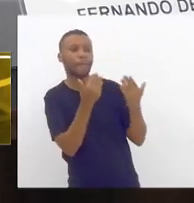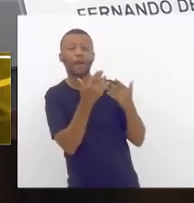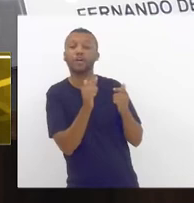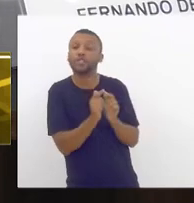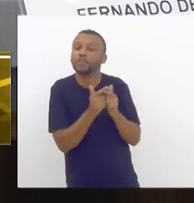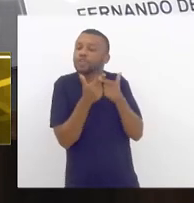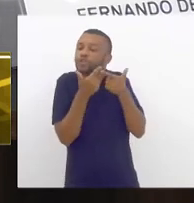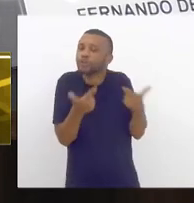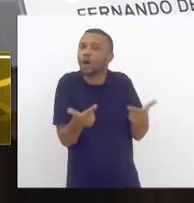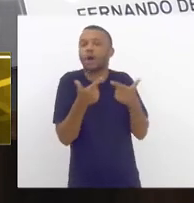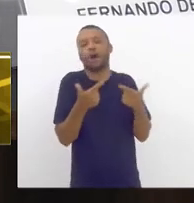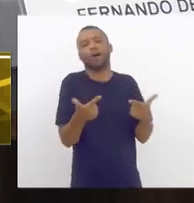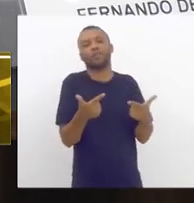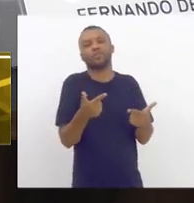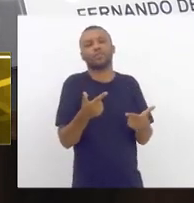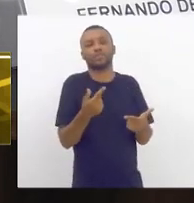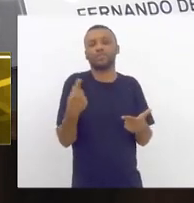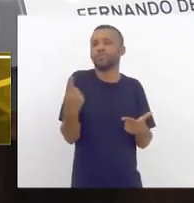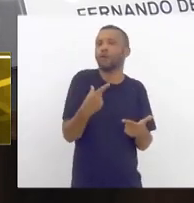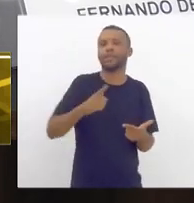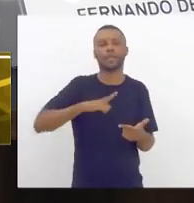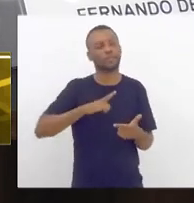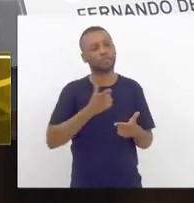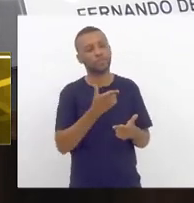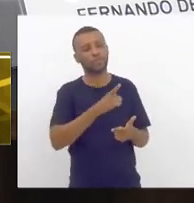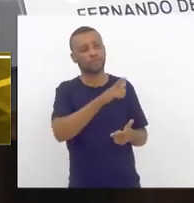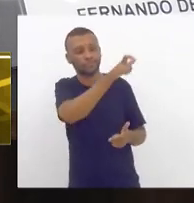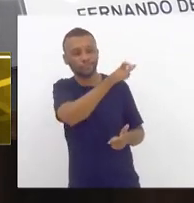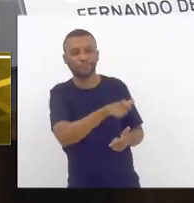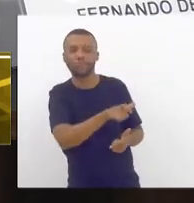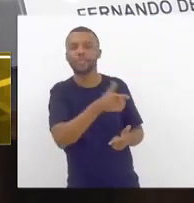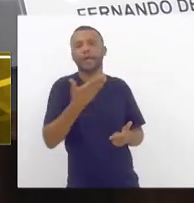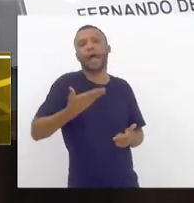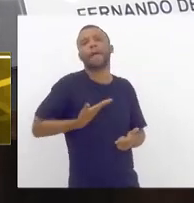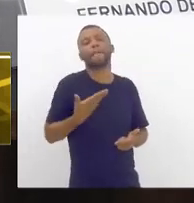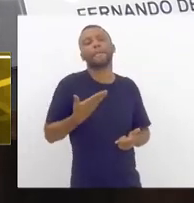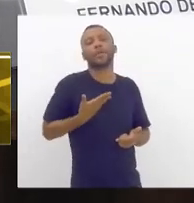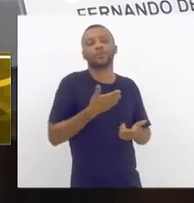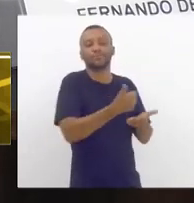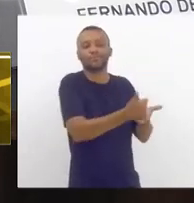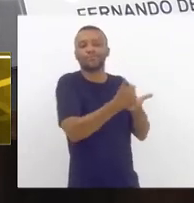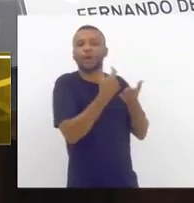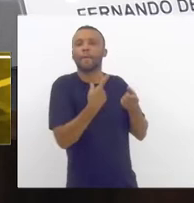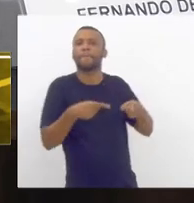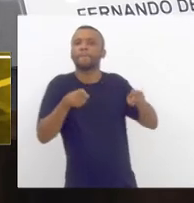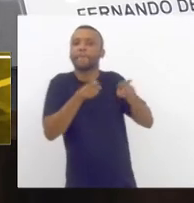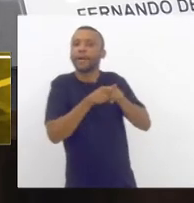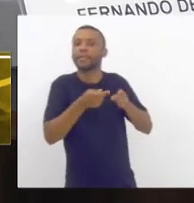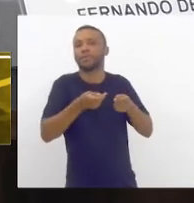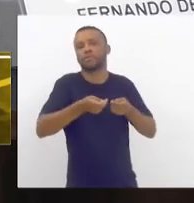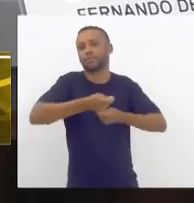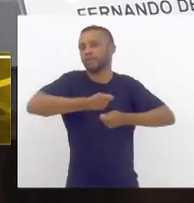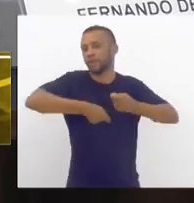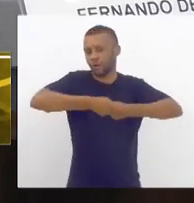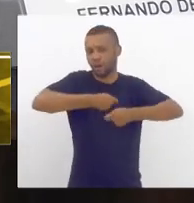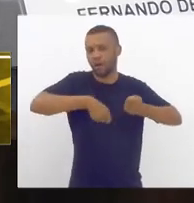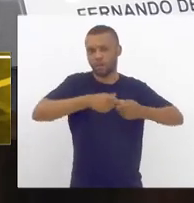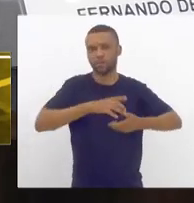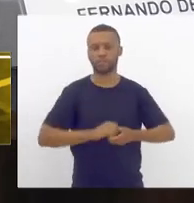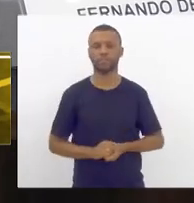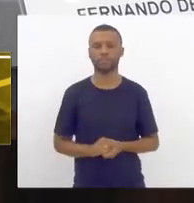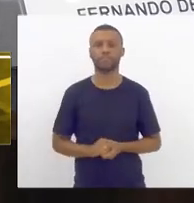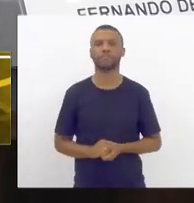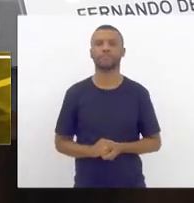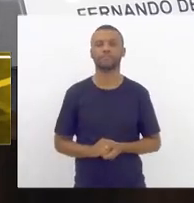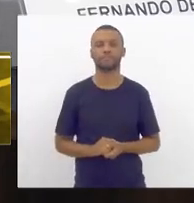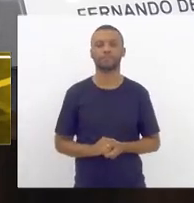que eu tenho que sorte que nós temos de poder ter este amigo e parceiro de negócio então eu